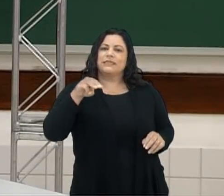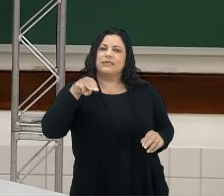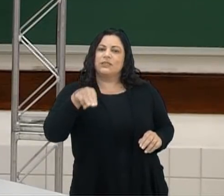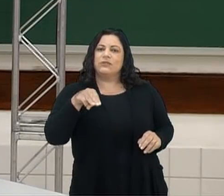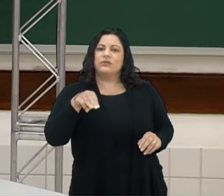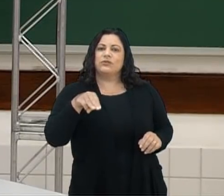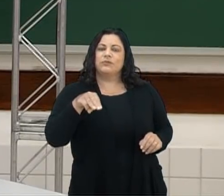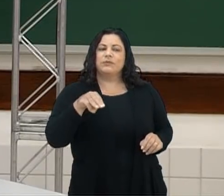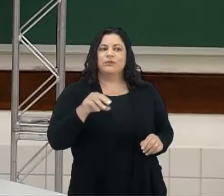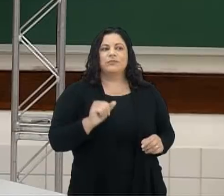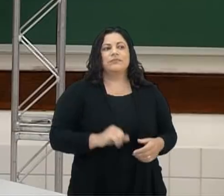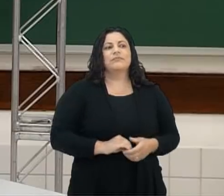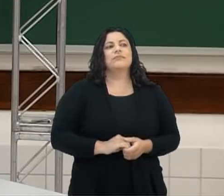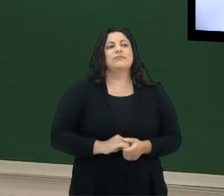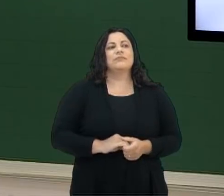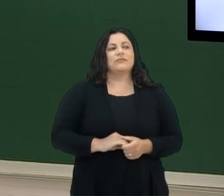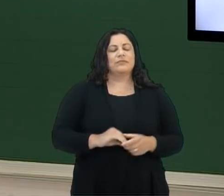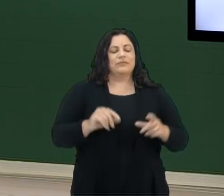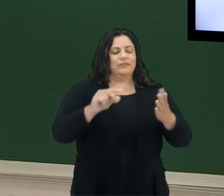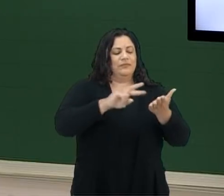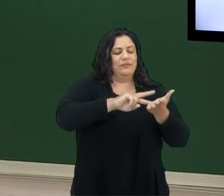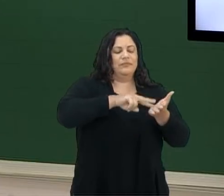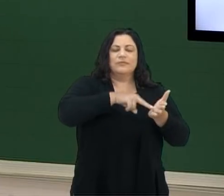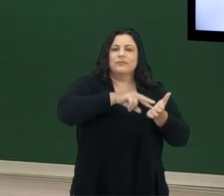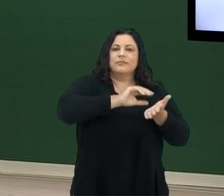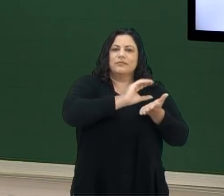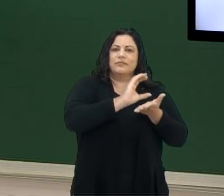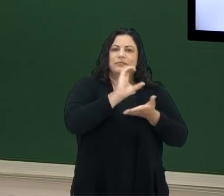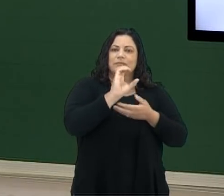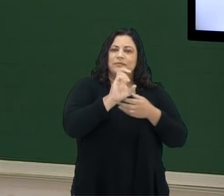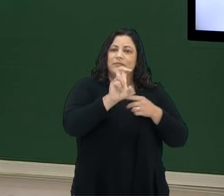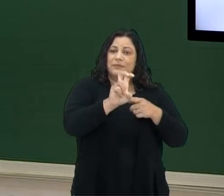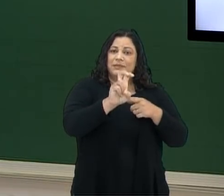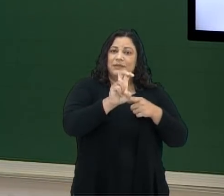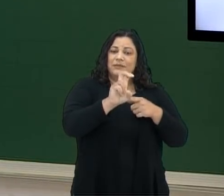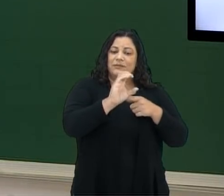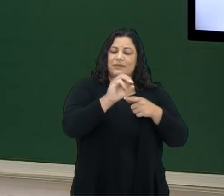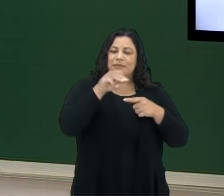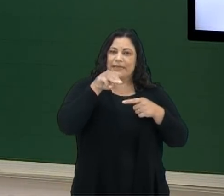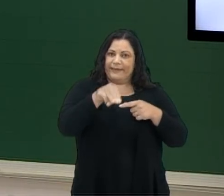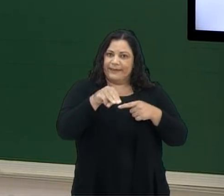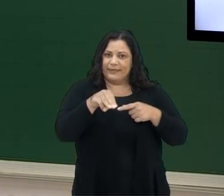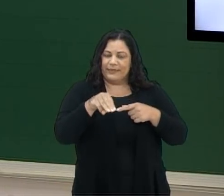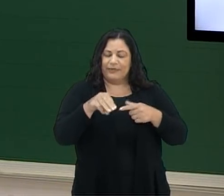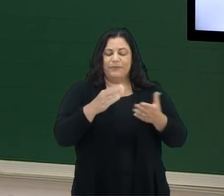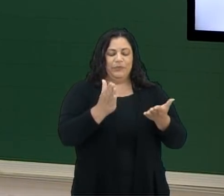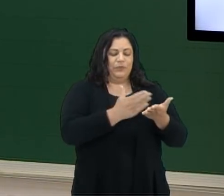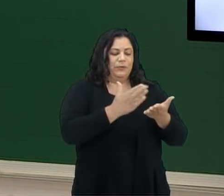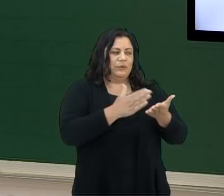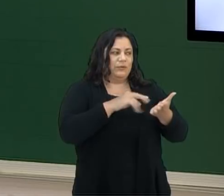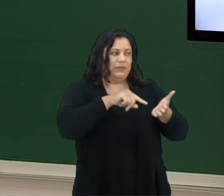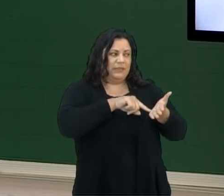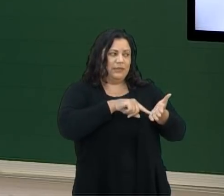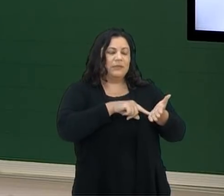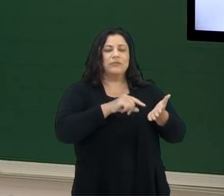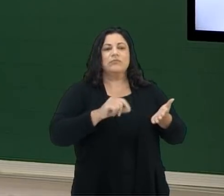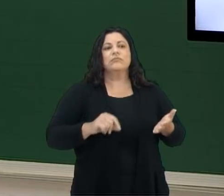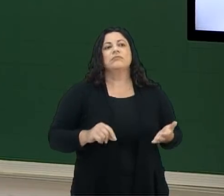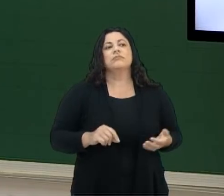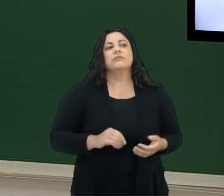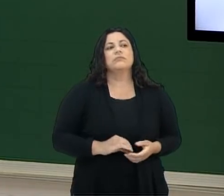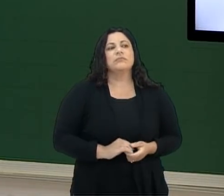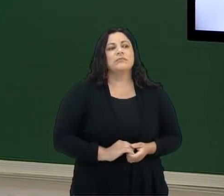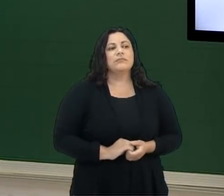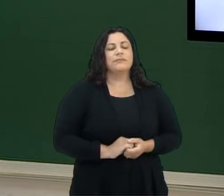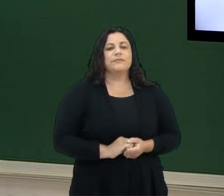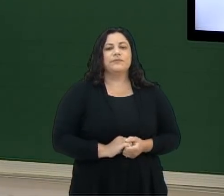digamos que 5 centímetros, tá? Que o meu, obviamente, vai ser um pouco maior, mas digamos que o seu caderno aí seja 5 centímetros. Marca 5